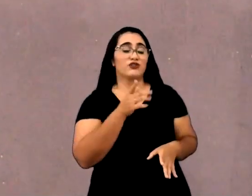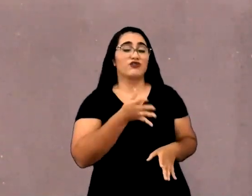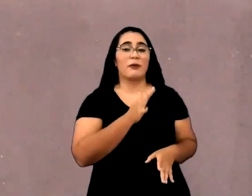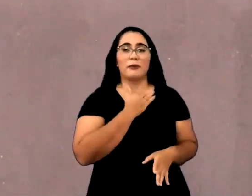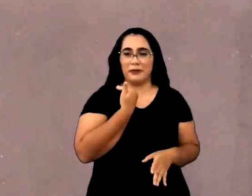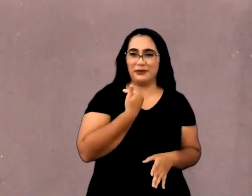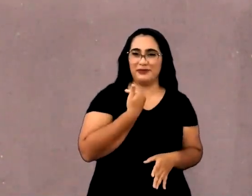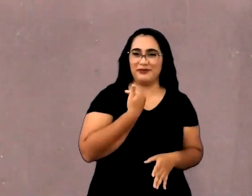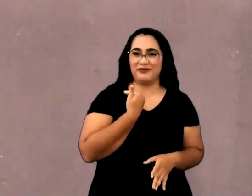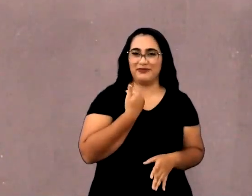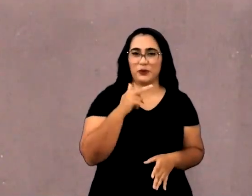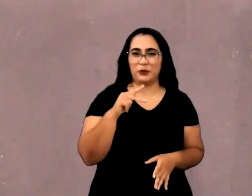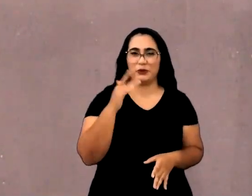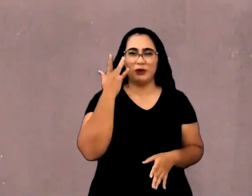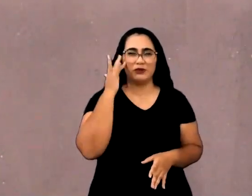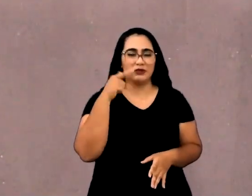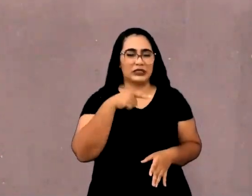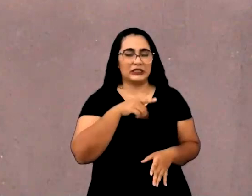morto.